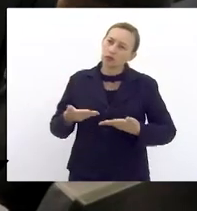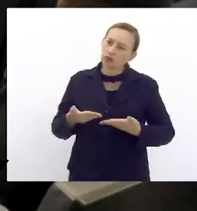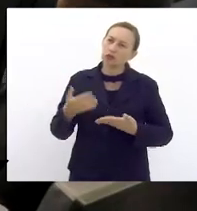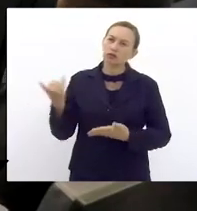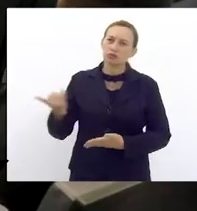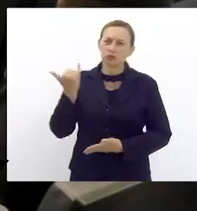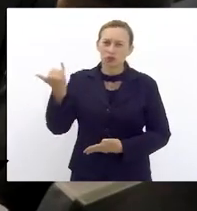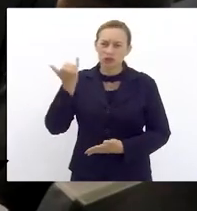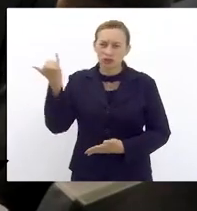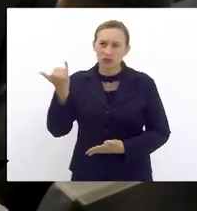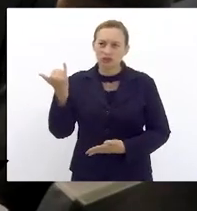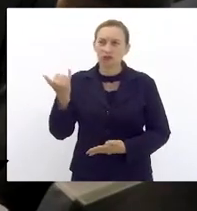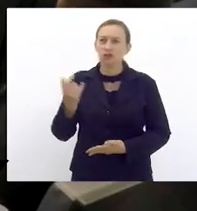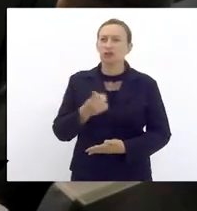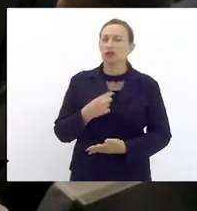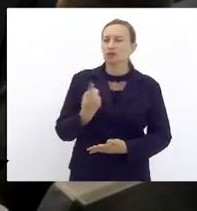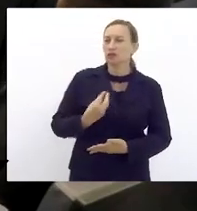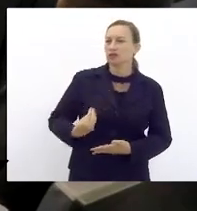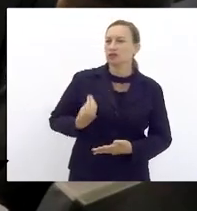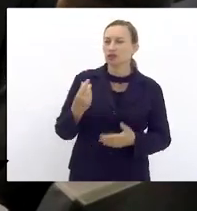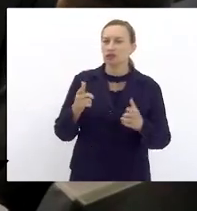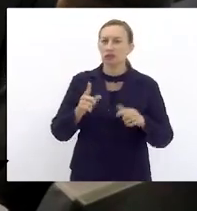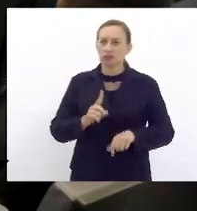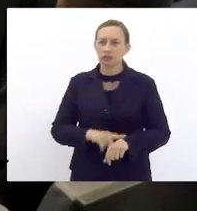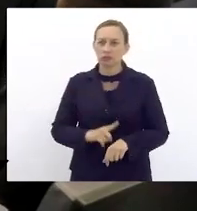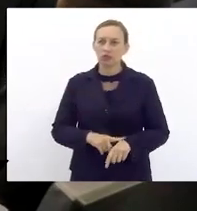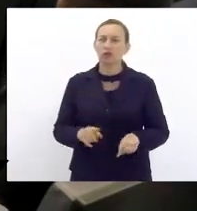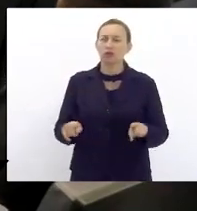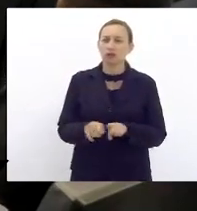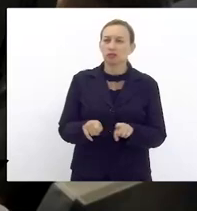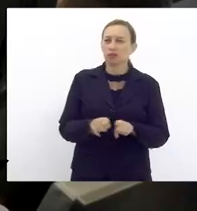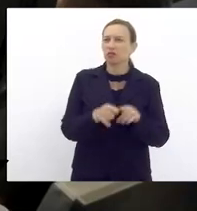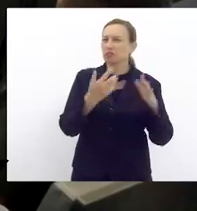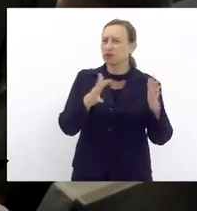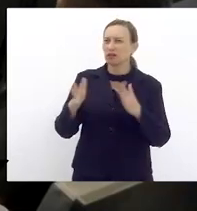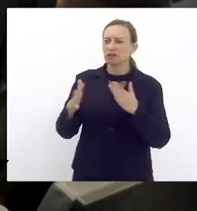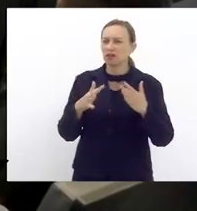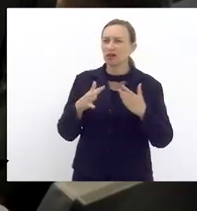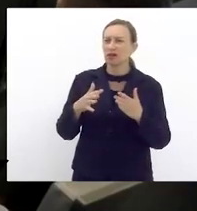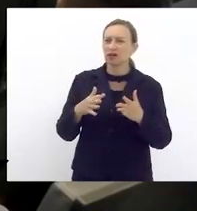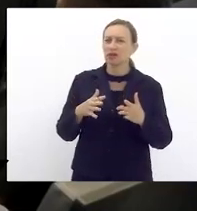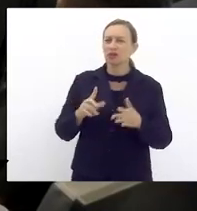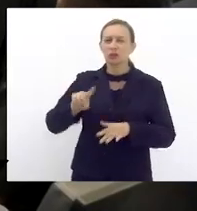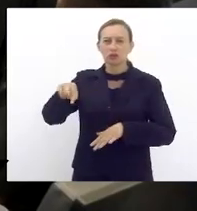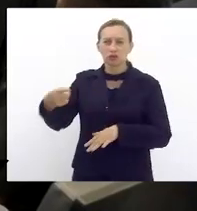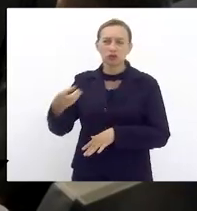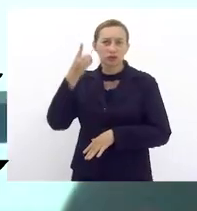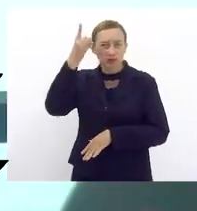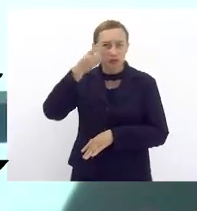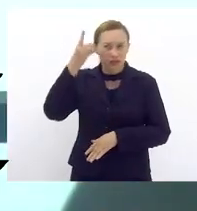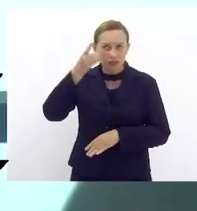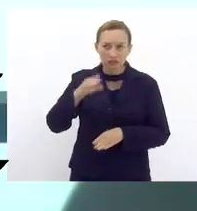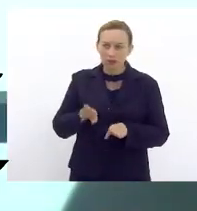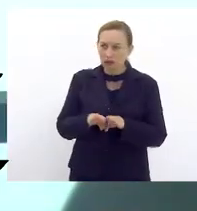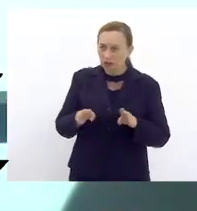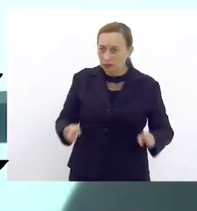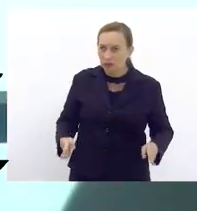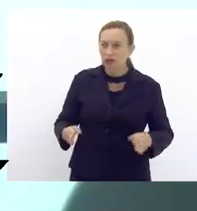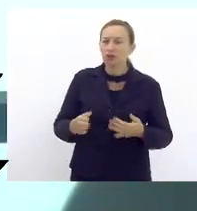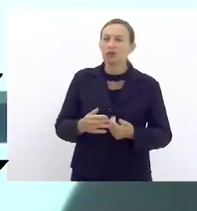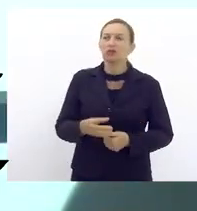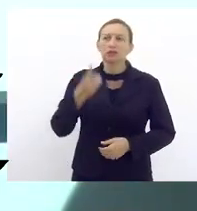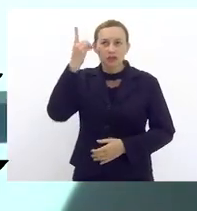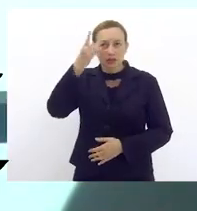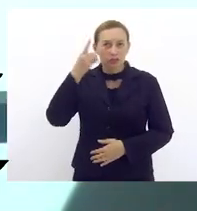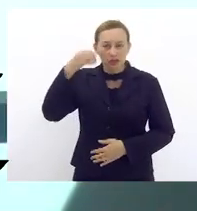importante a nossa presença nesse momento cumprimentar os demais excelentíssimos deputados presentes a mesma especial o deputado